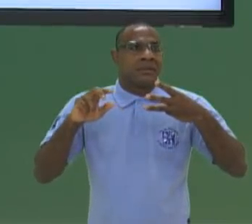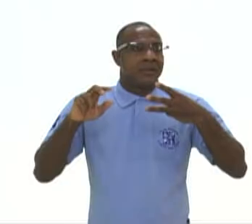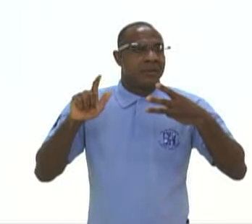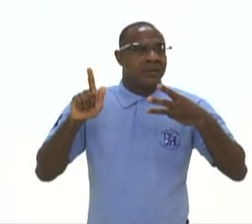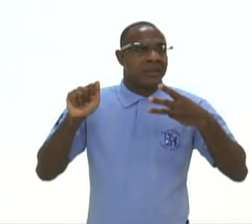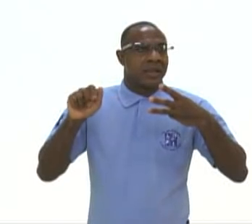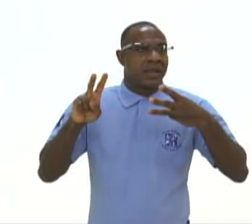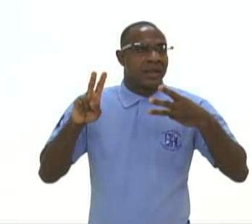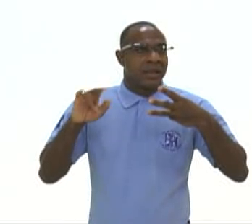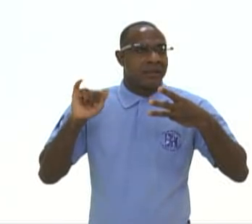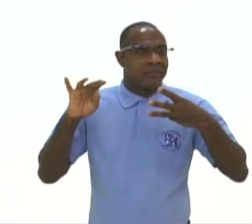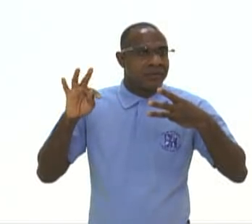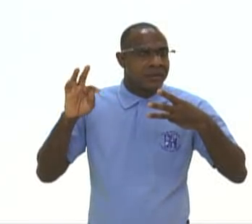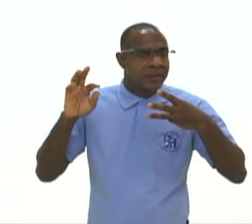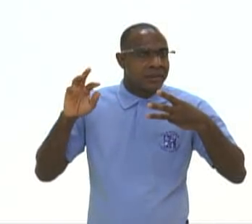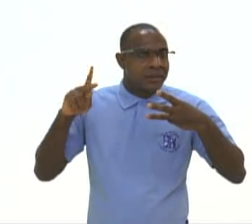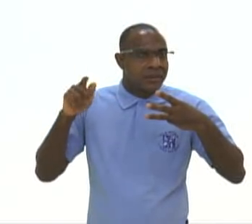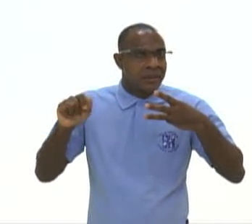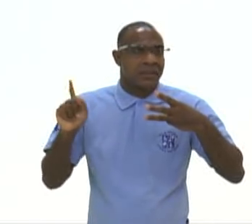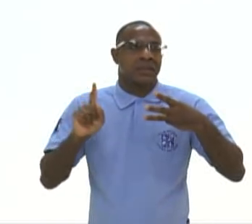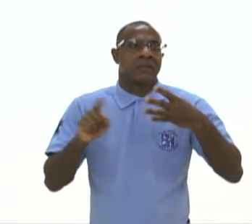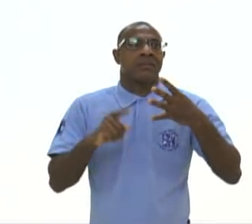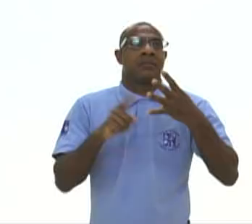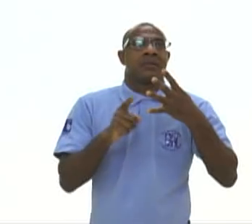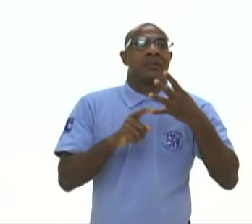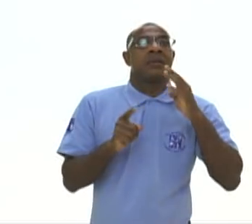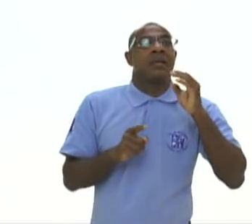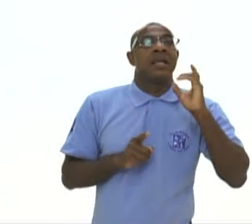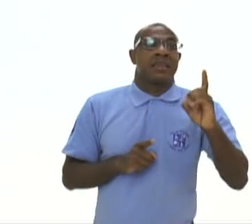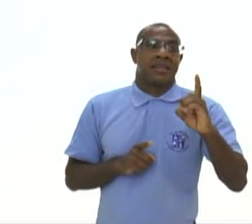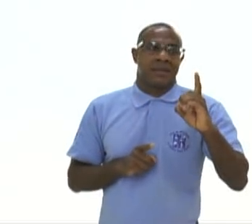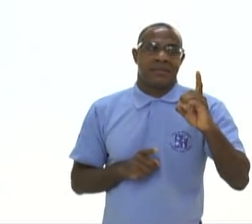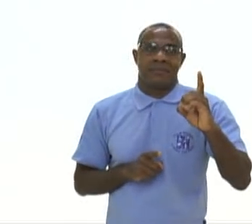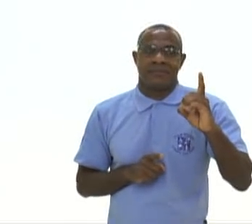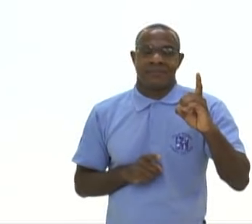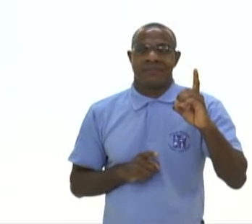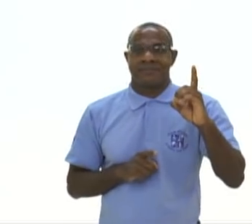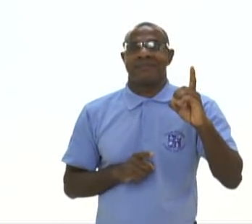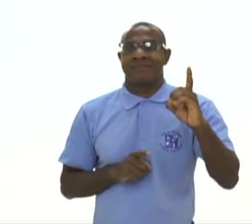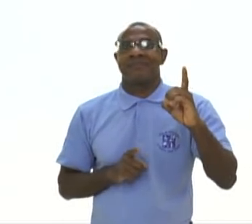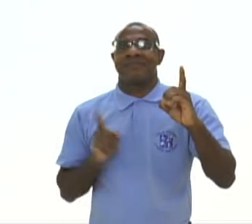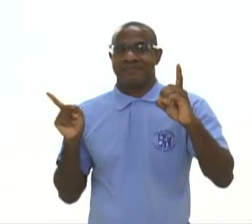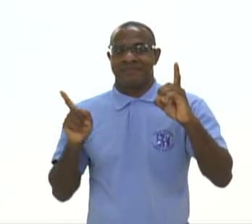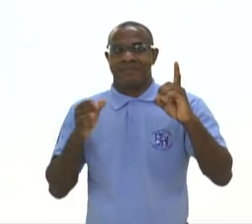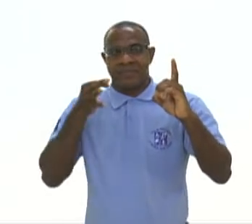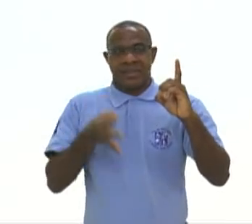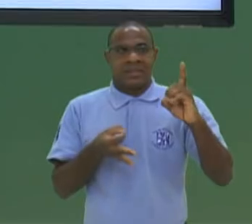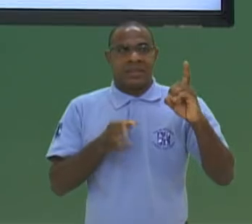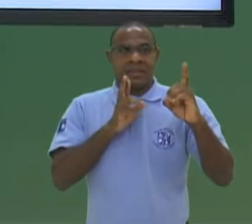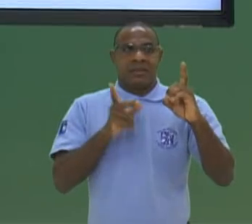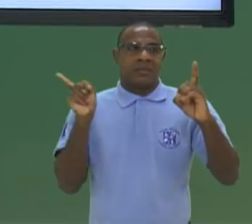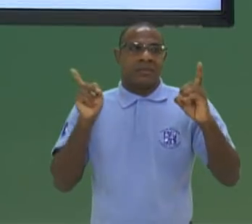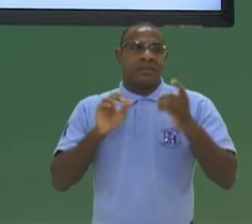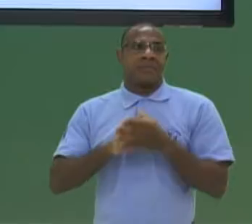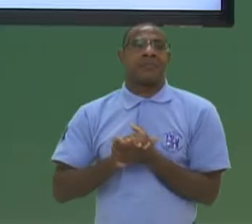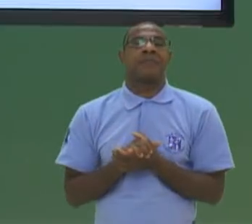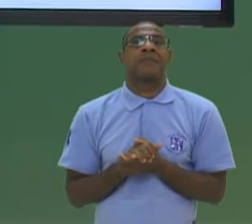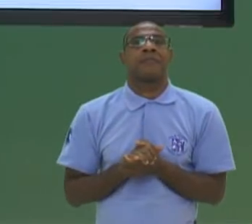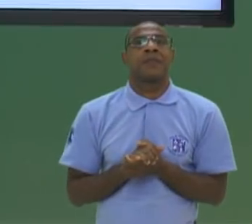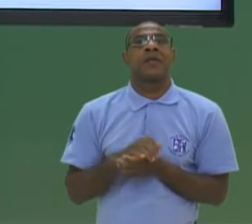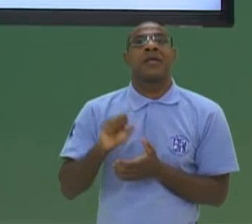as estruturas que vão produzir depois os grãos de pólen e fazem parte do sistema reprodutor masculino da